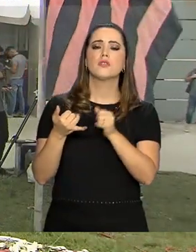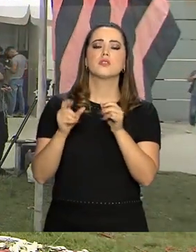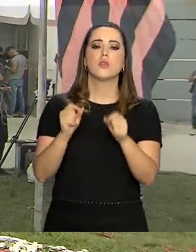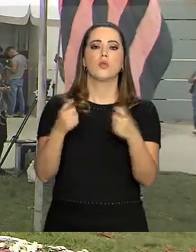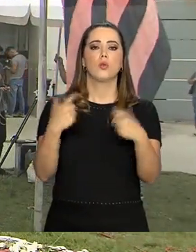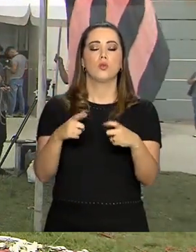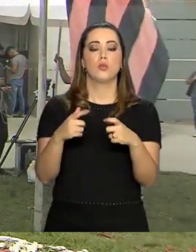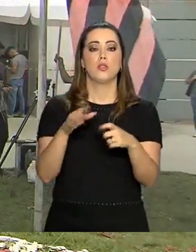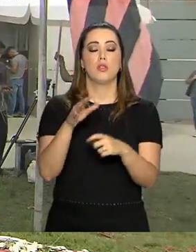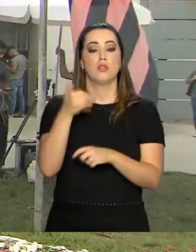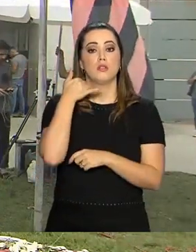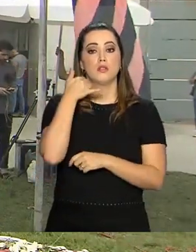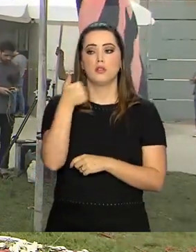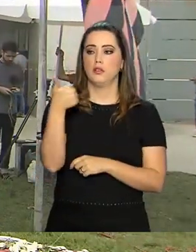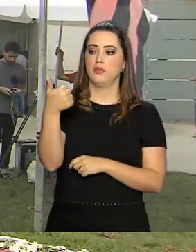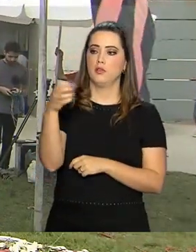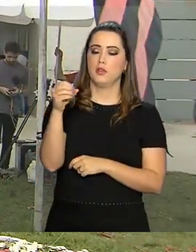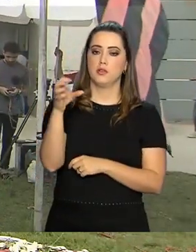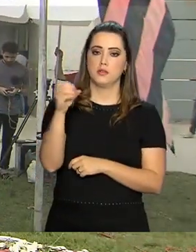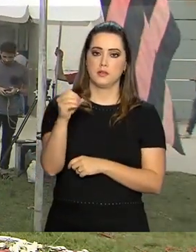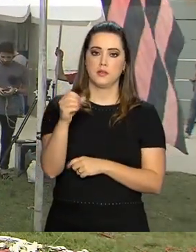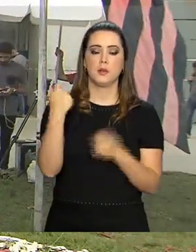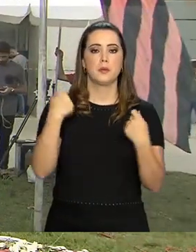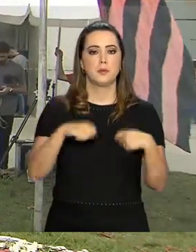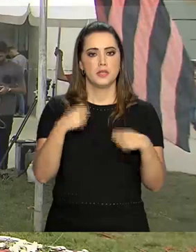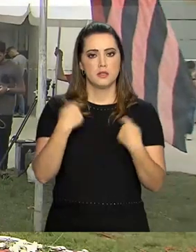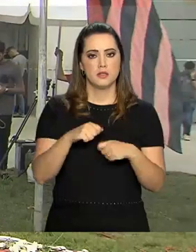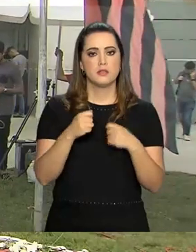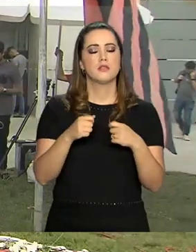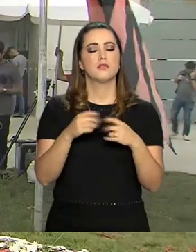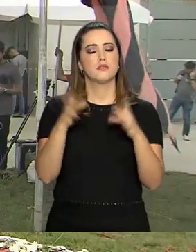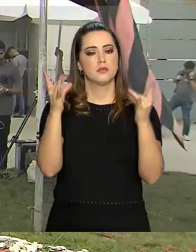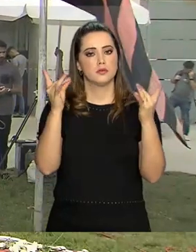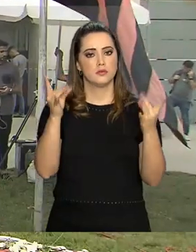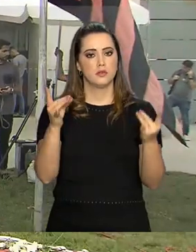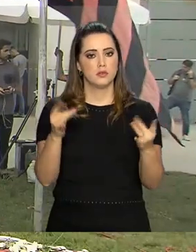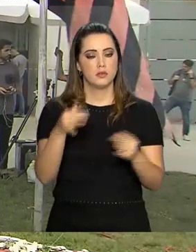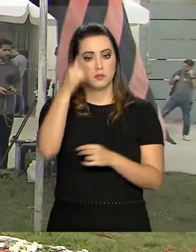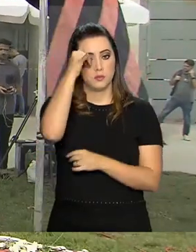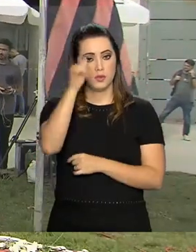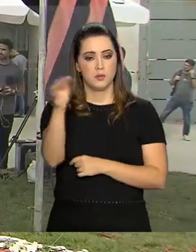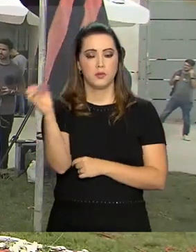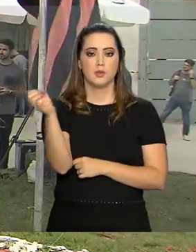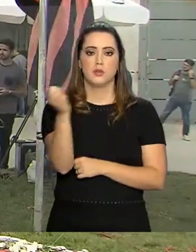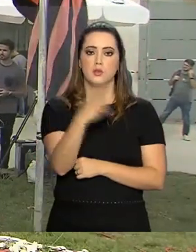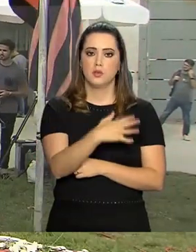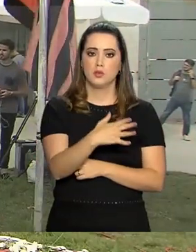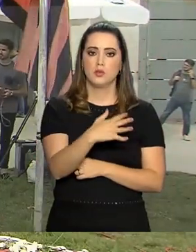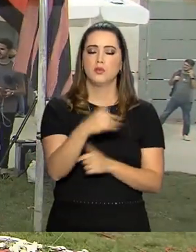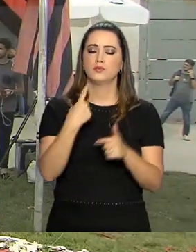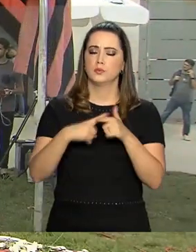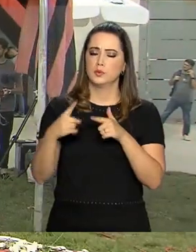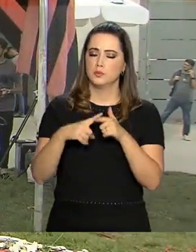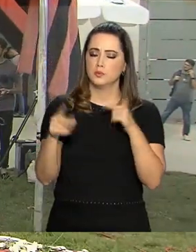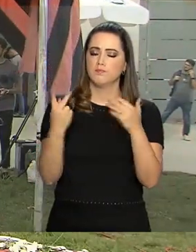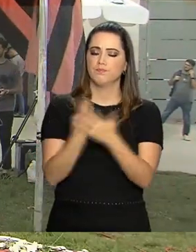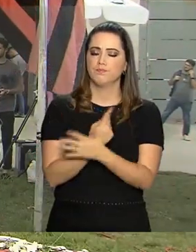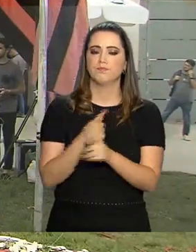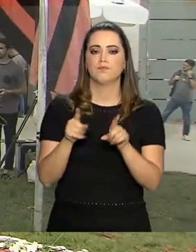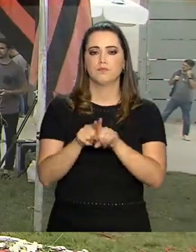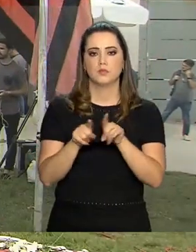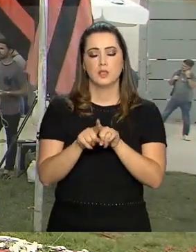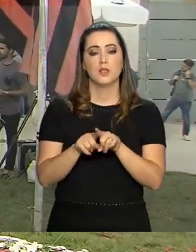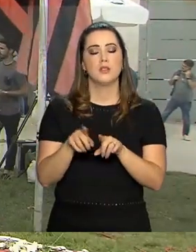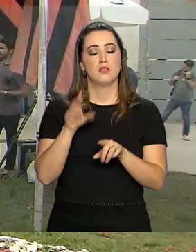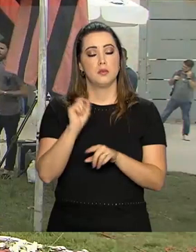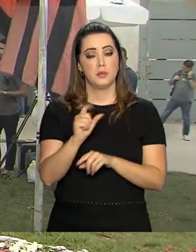federal. Segundo a ministra Damares Alves, é preciso adotar medidas preventivas para evitar que novas tragédias como essa aconteçam. Teve